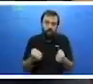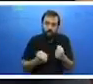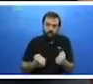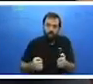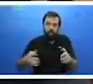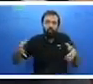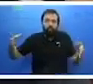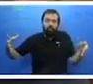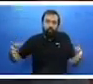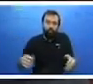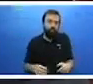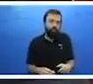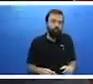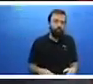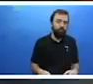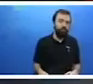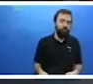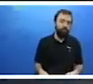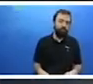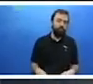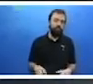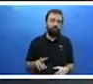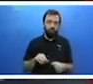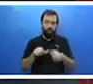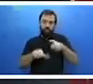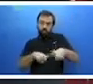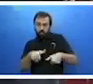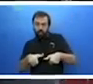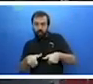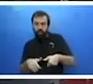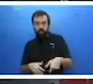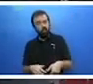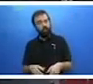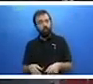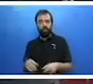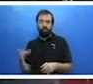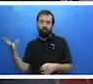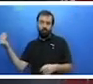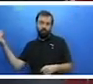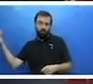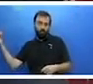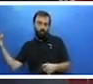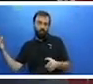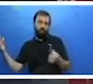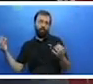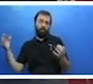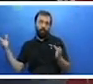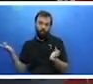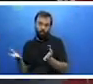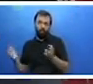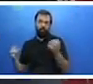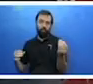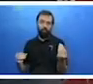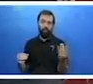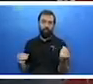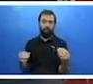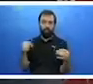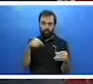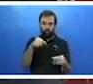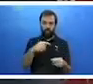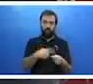da cidade. Então, trocou. Antes era muito na zona rural e passou a ser muito na